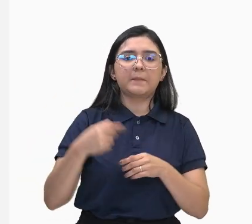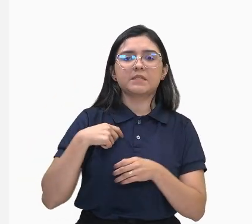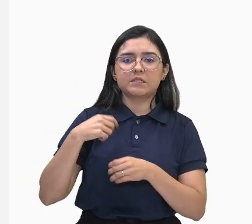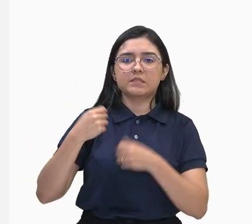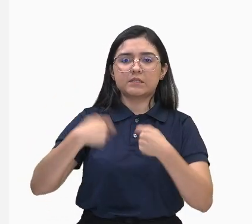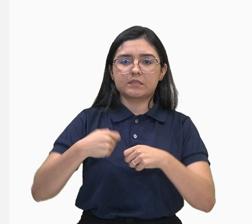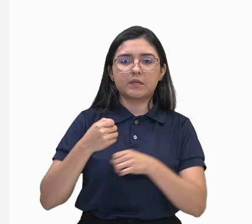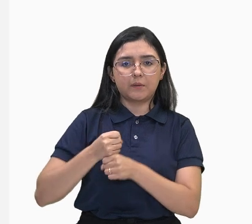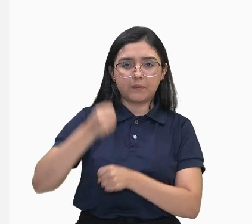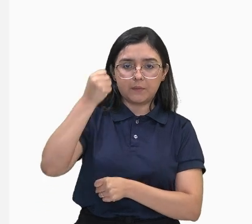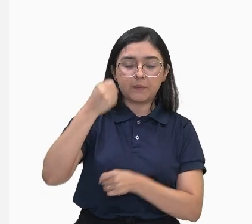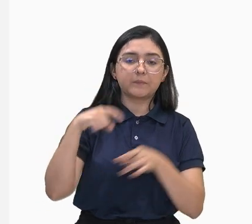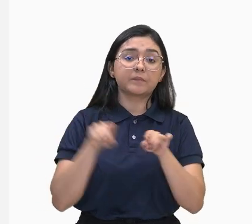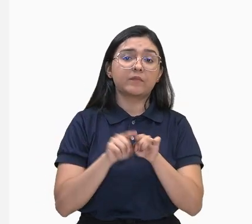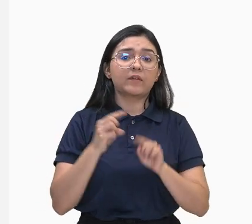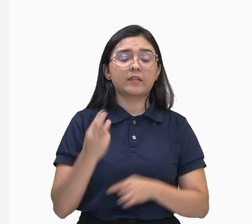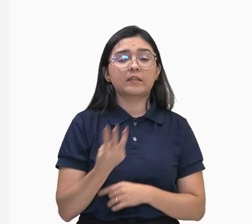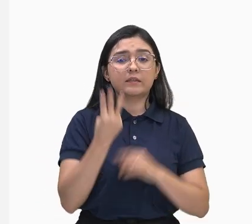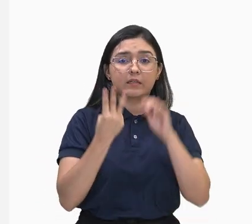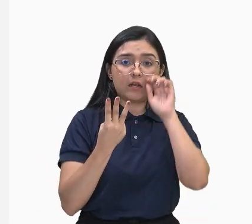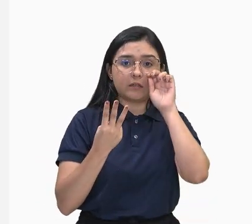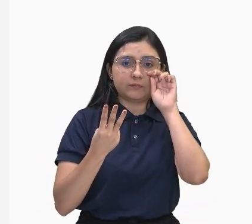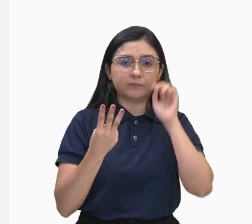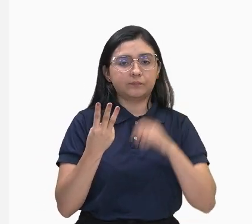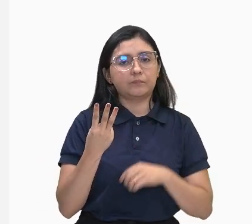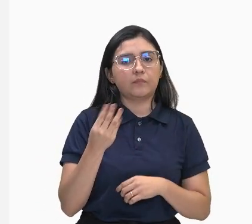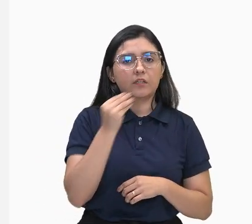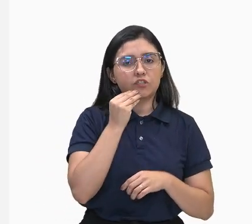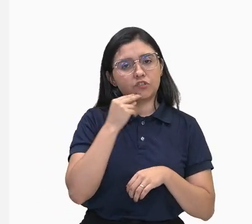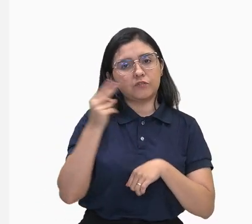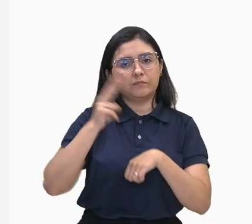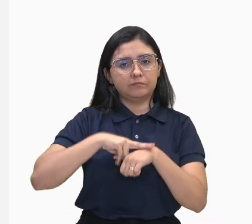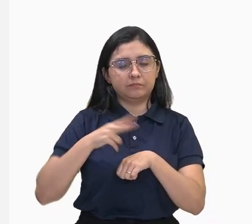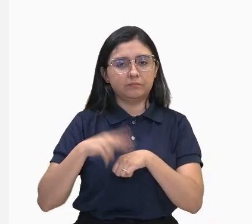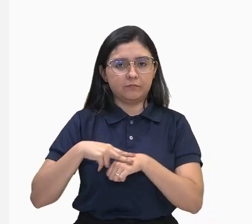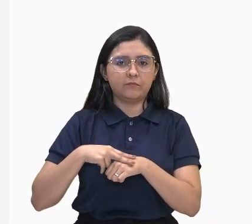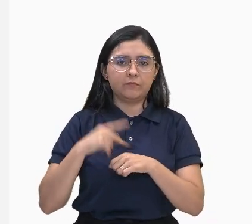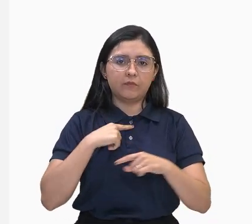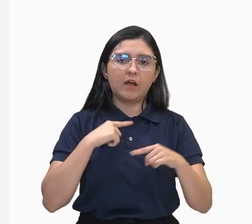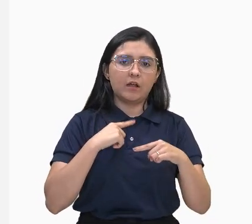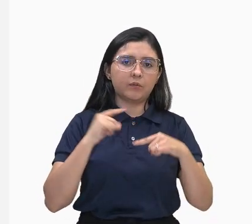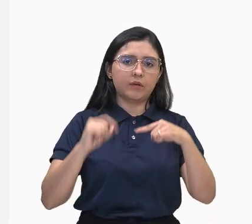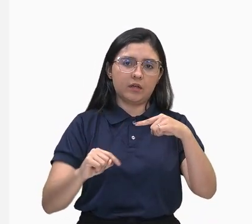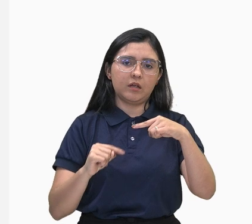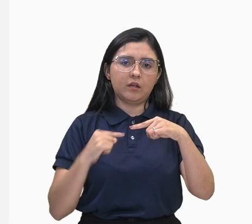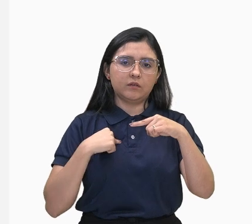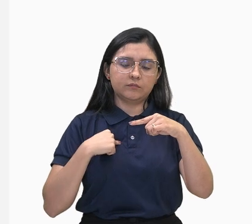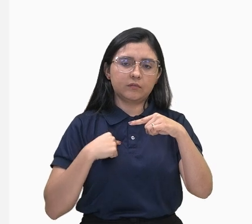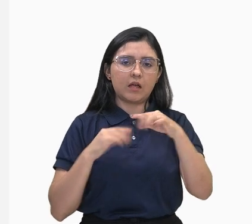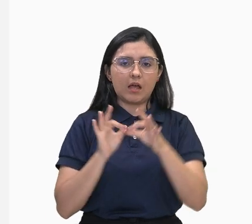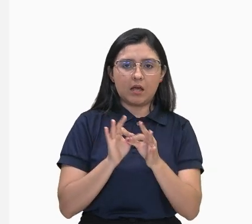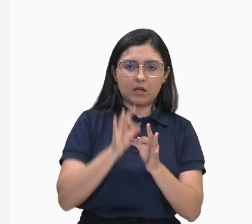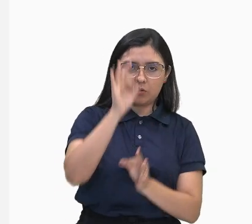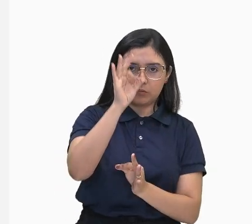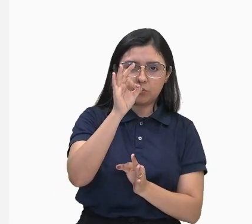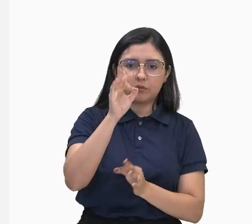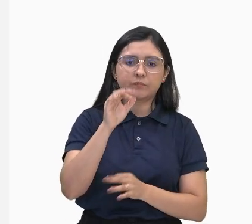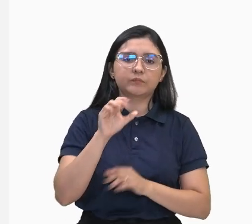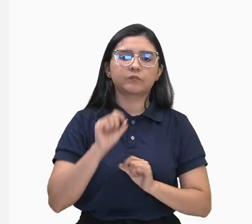ter 3 tentativas para cada altura, vai aumentar ali a altura do sarrafo,